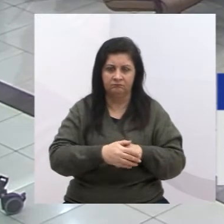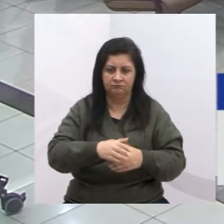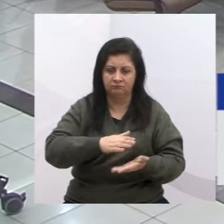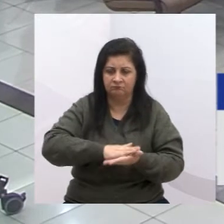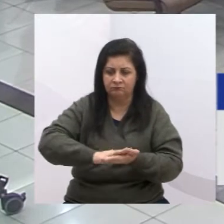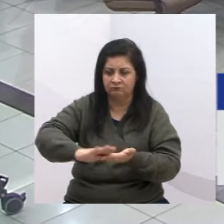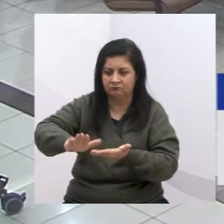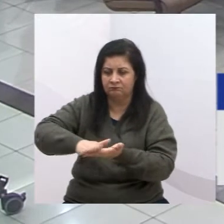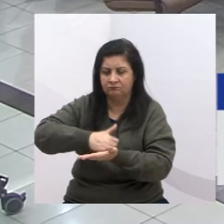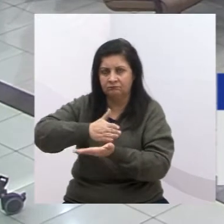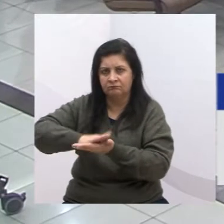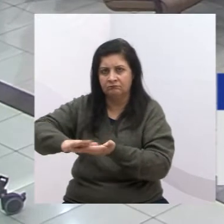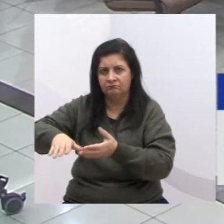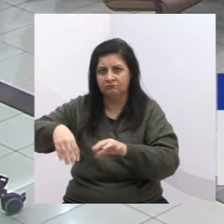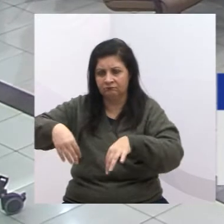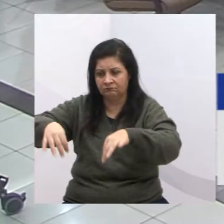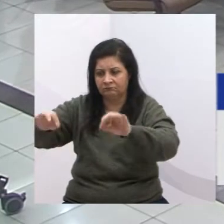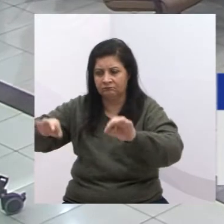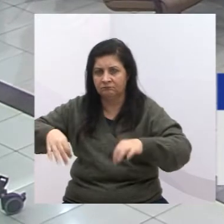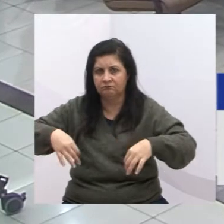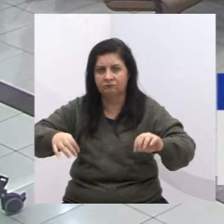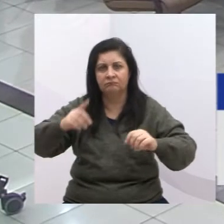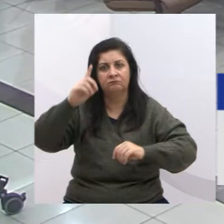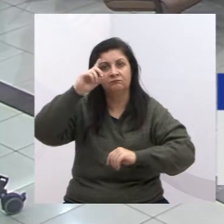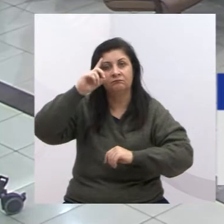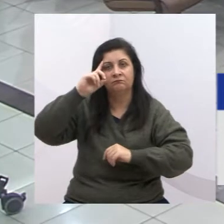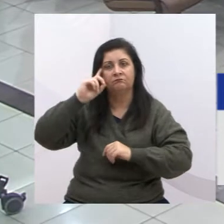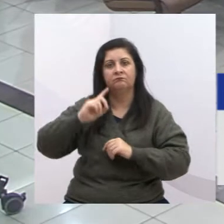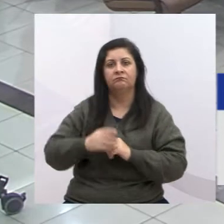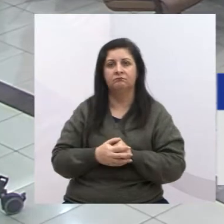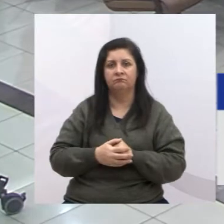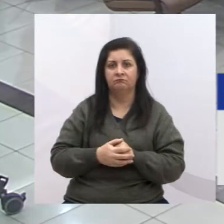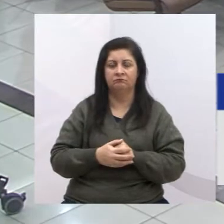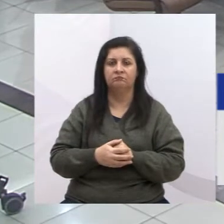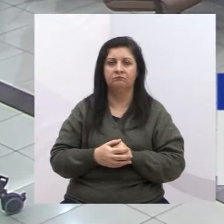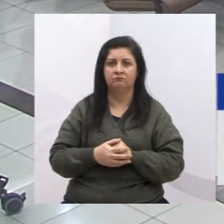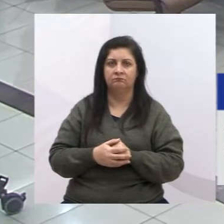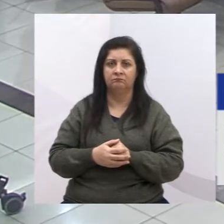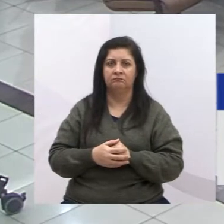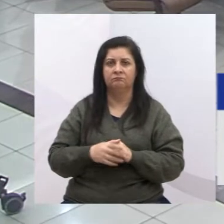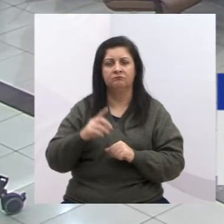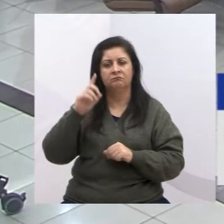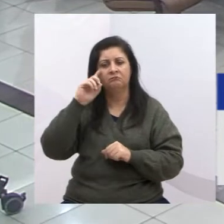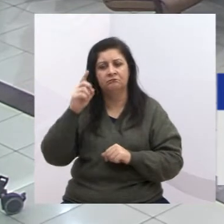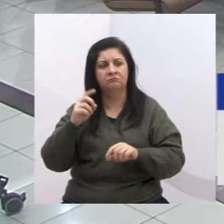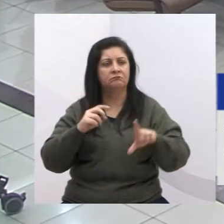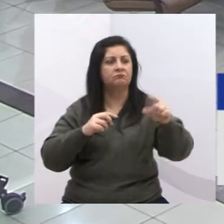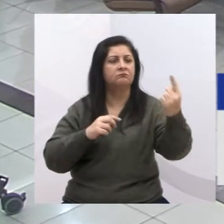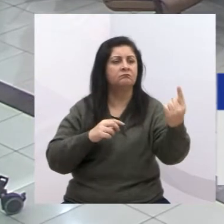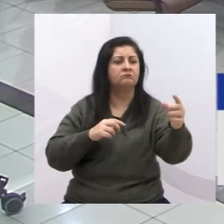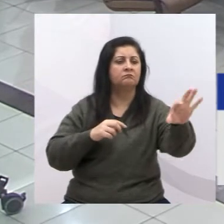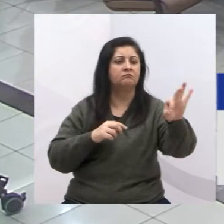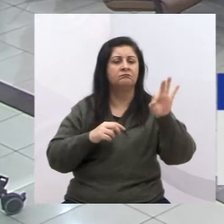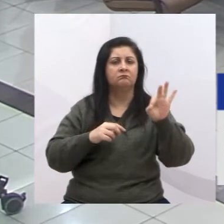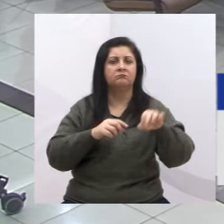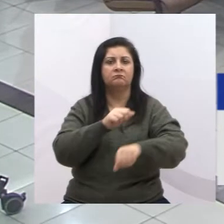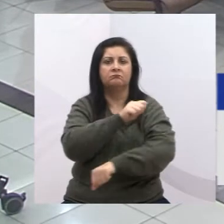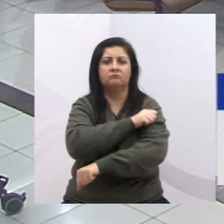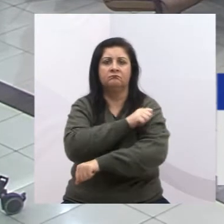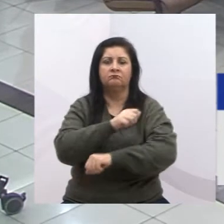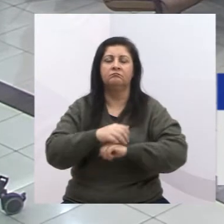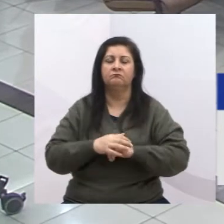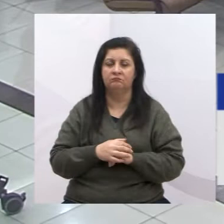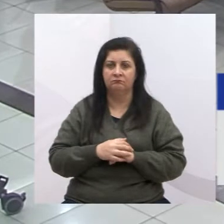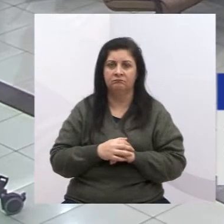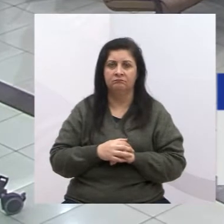pano úmido nas salas diariamente. É feita uma escala, cada dia tem um aluno que faz.